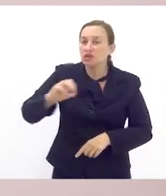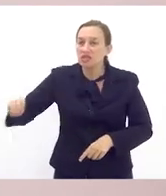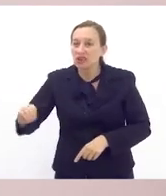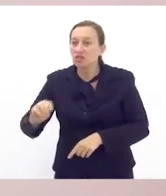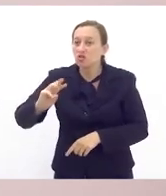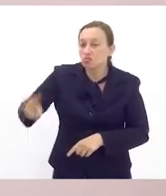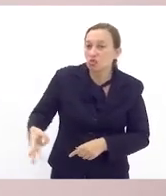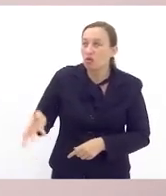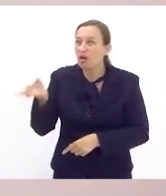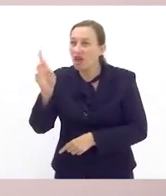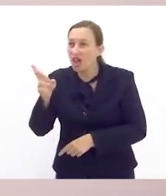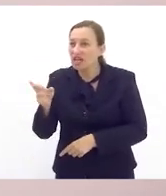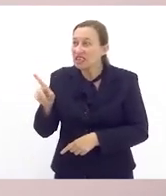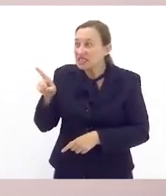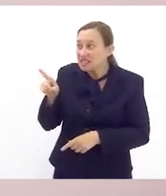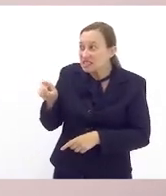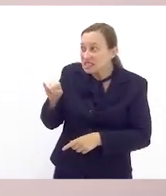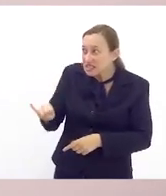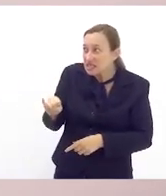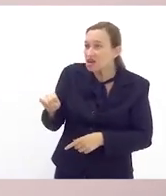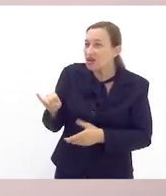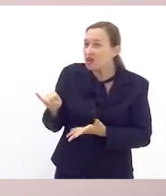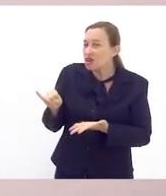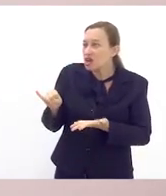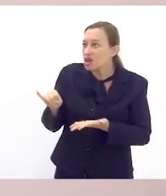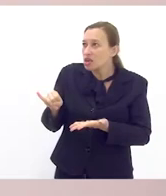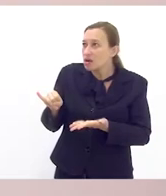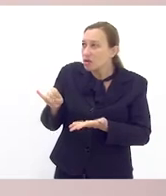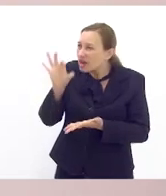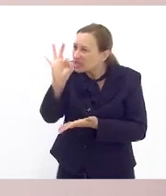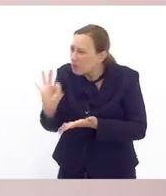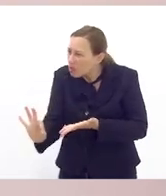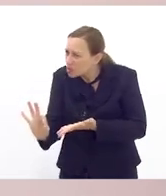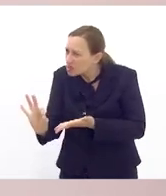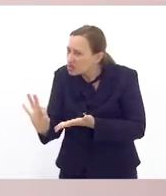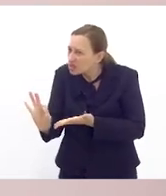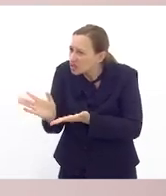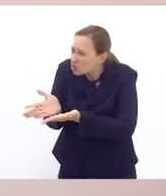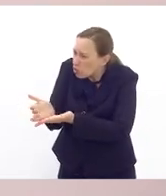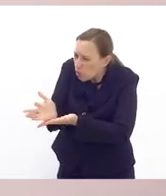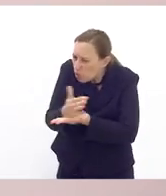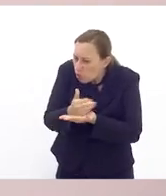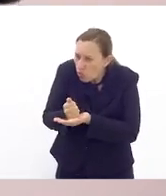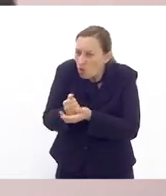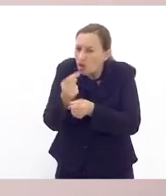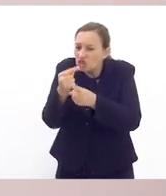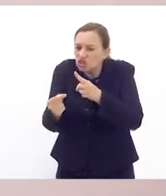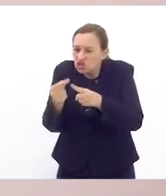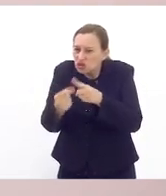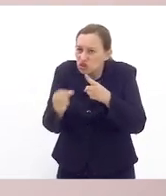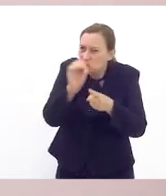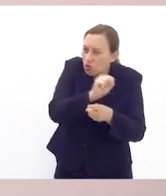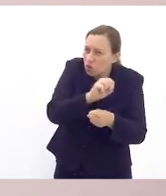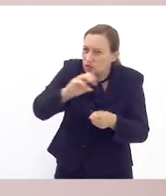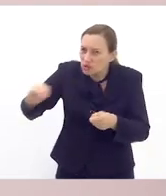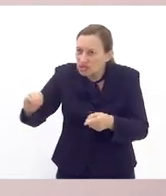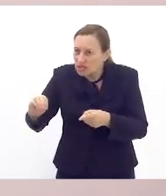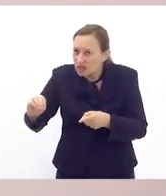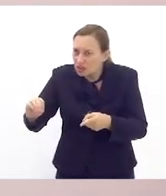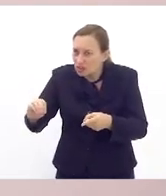se a gente pegar esse esse percentual e dividir 800 milhões dividir